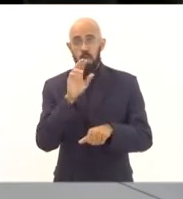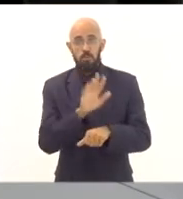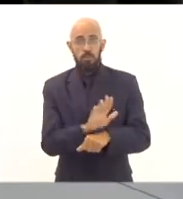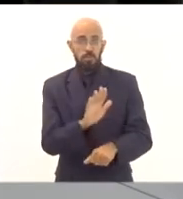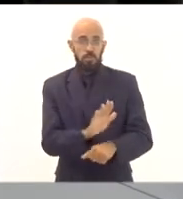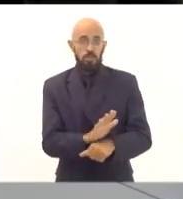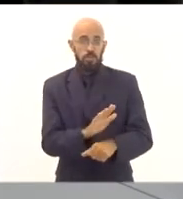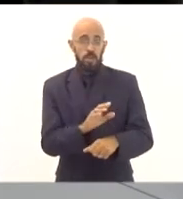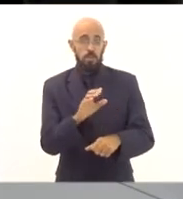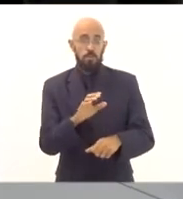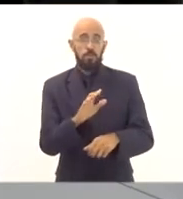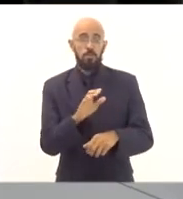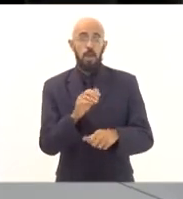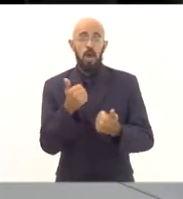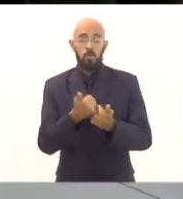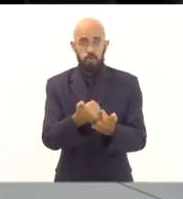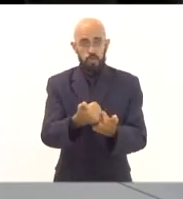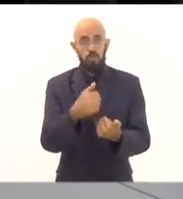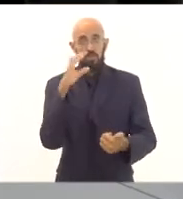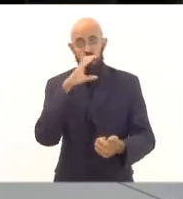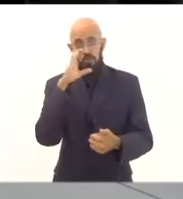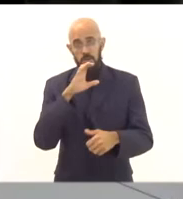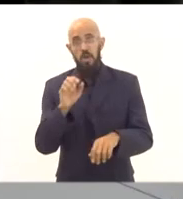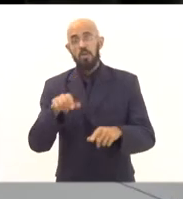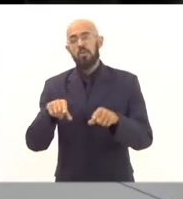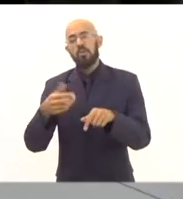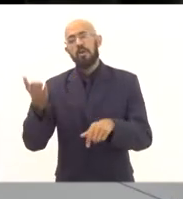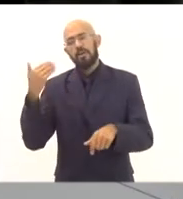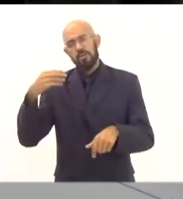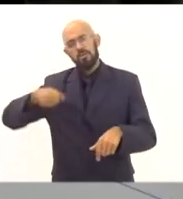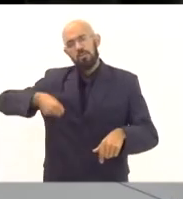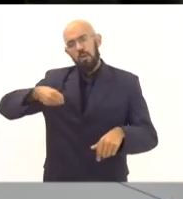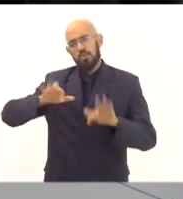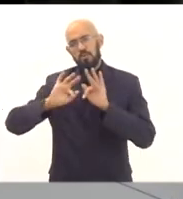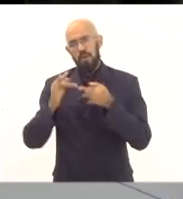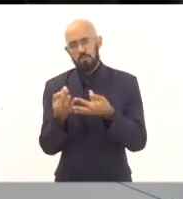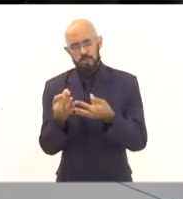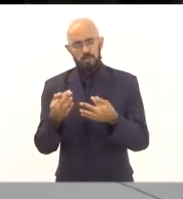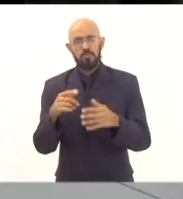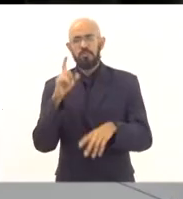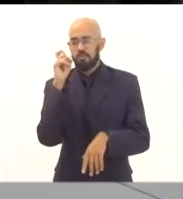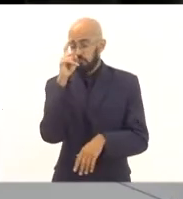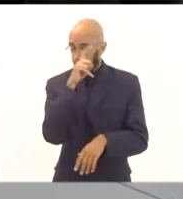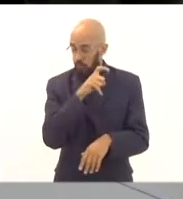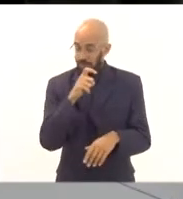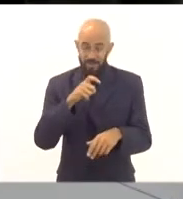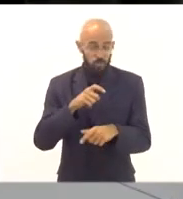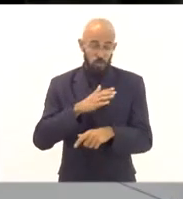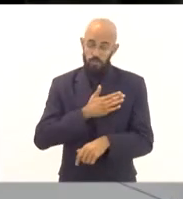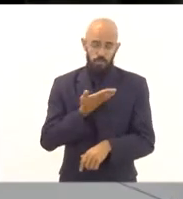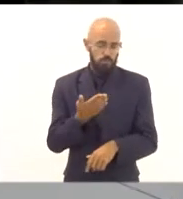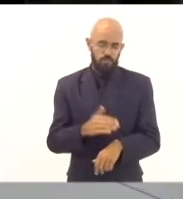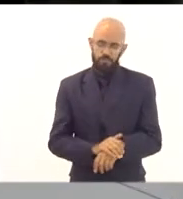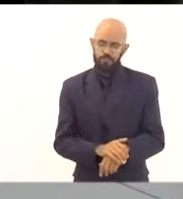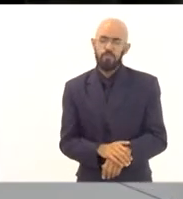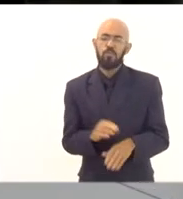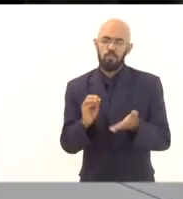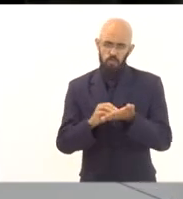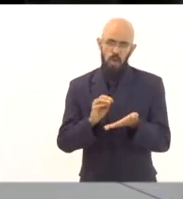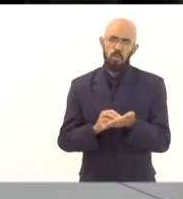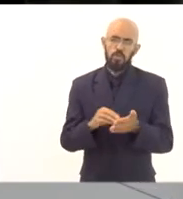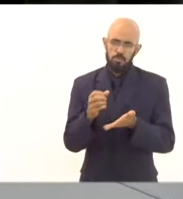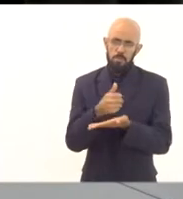isso é uma grande dificuldade tá realmente carecemos de ter uma base Nossa isso não é não temos